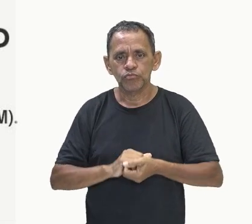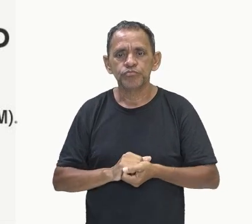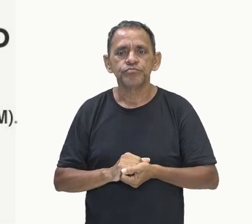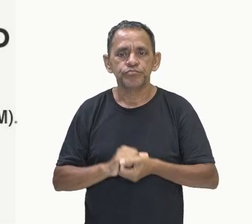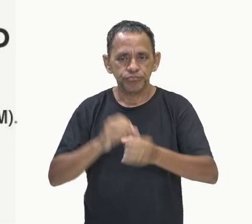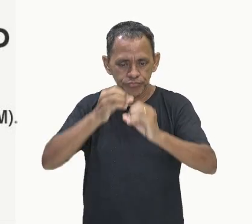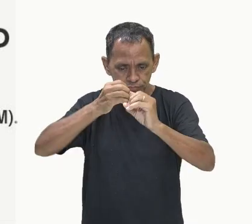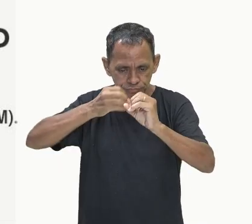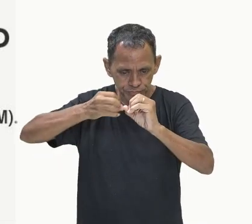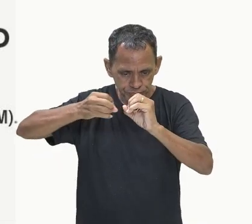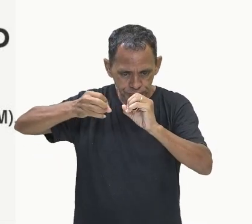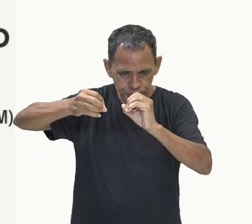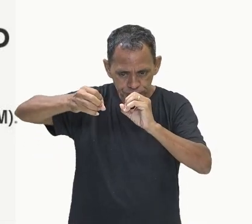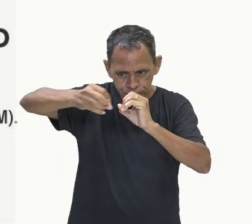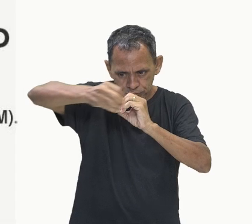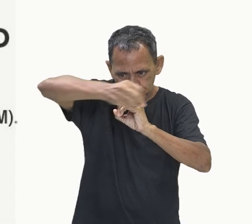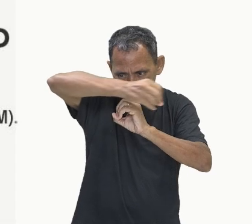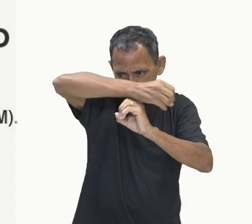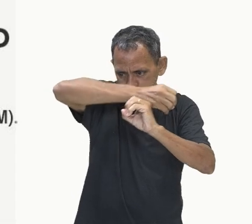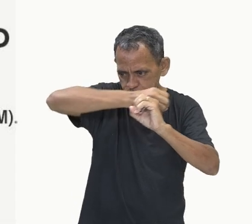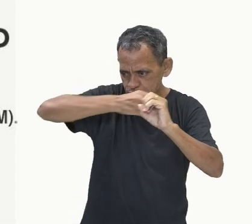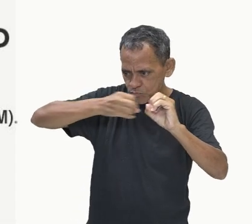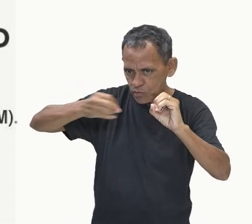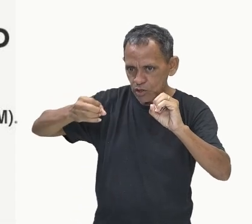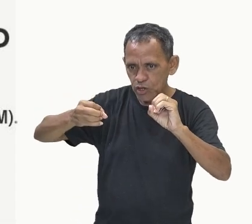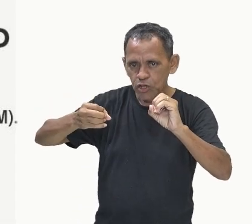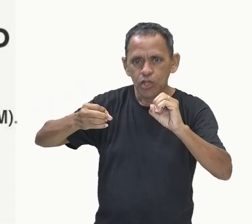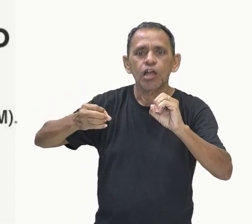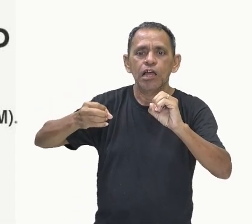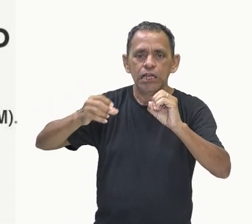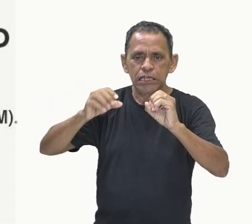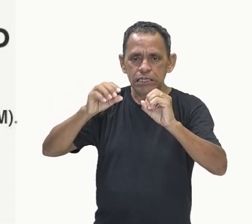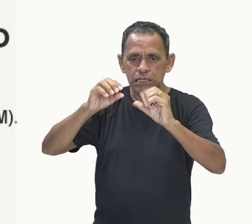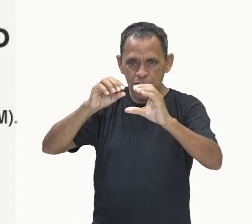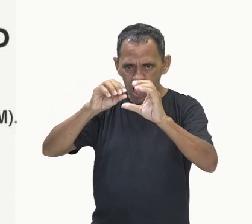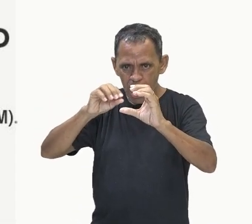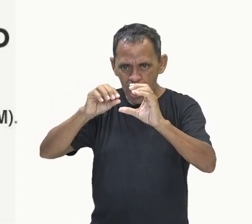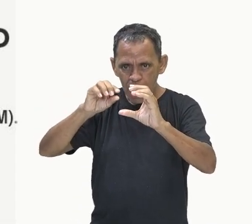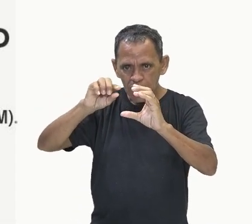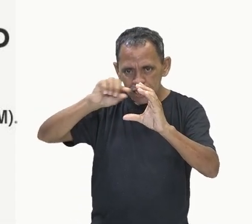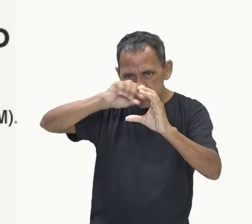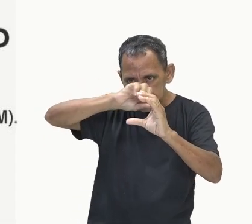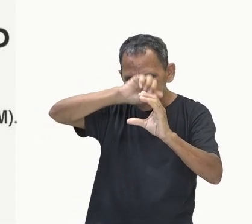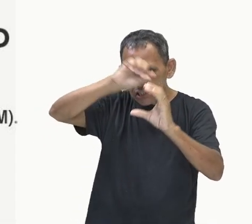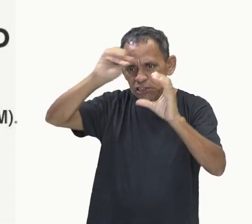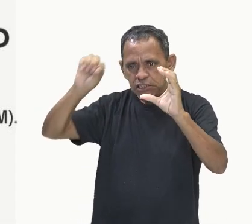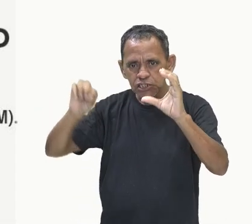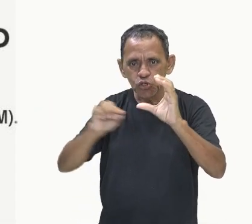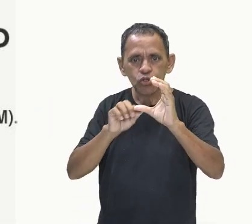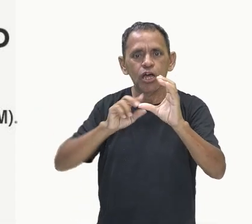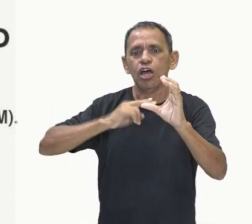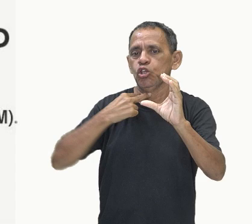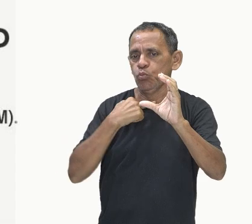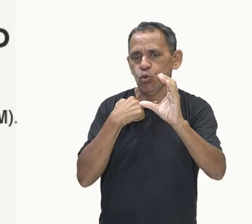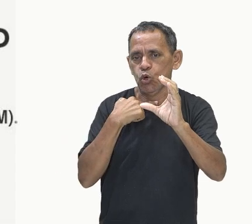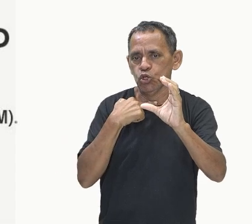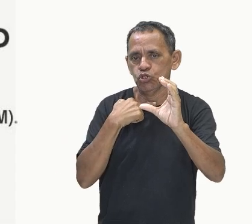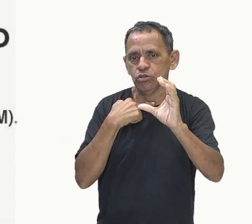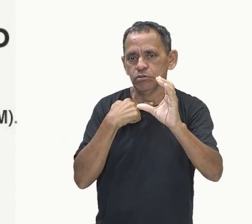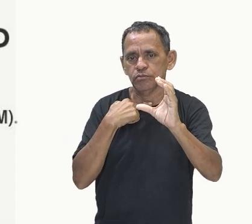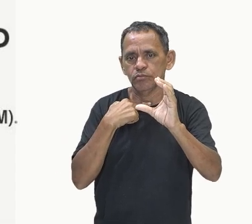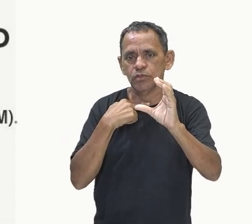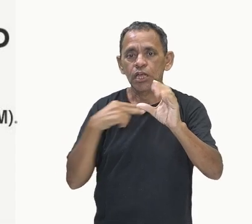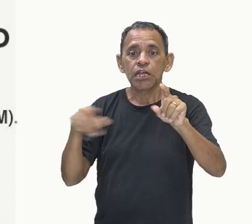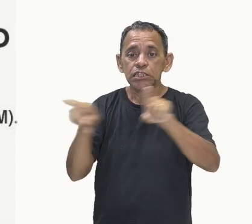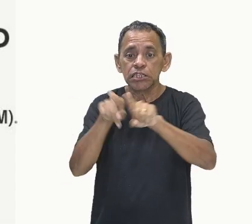elípticas, então a gente elimina logo, não pode ser circular. Aqui a letra D não pode ser circular, não é hiperbólica, então a